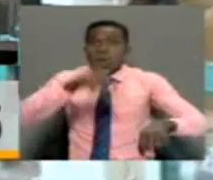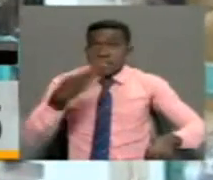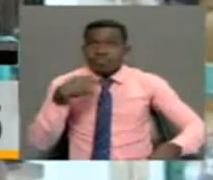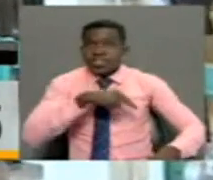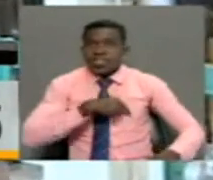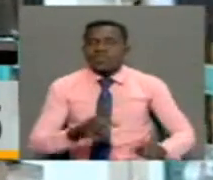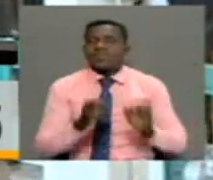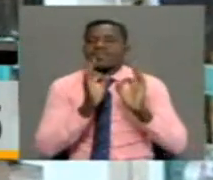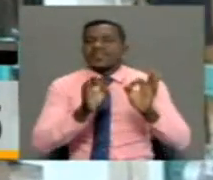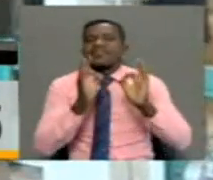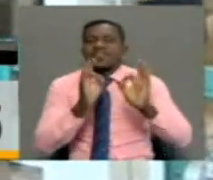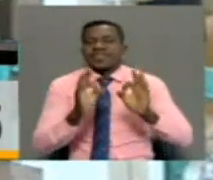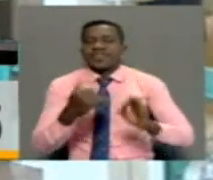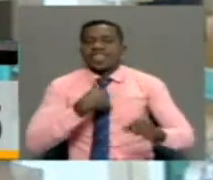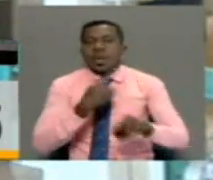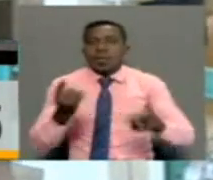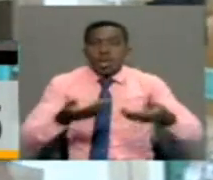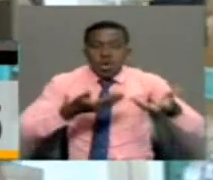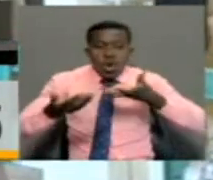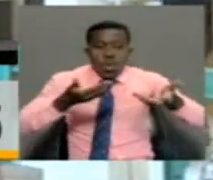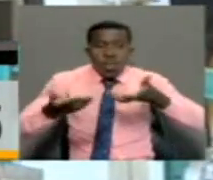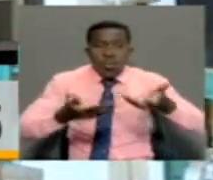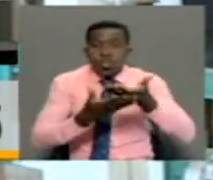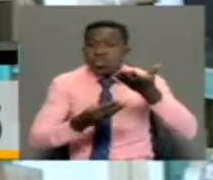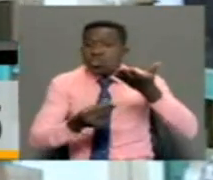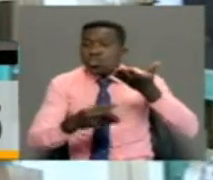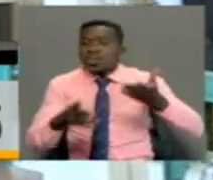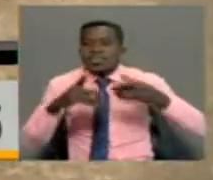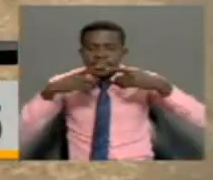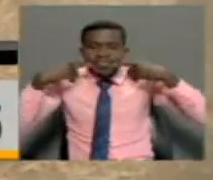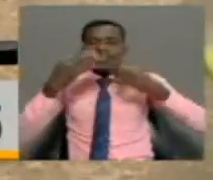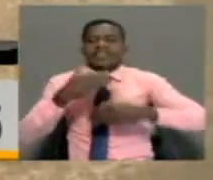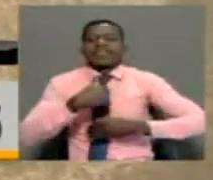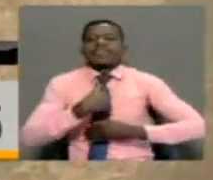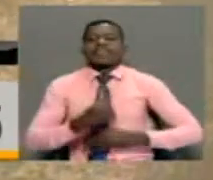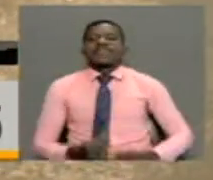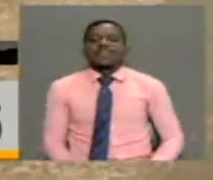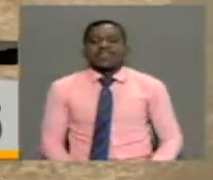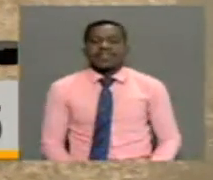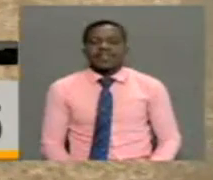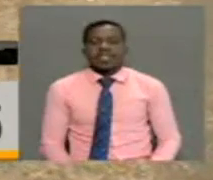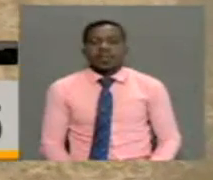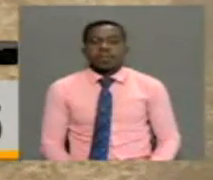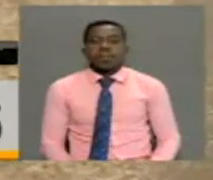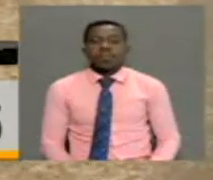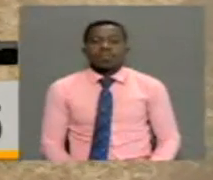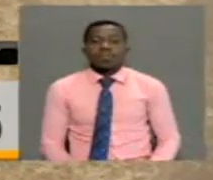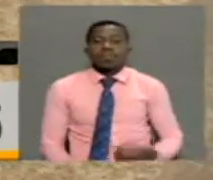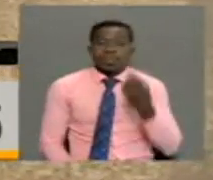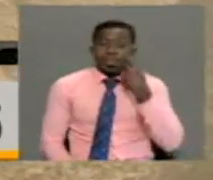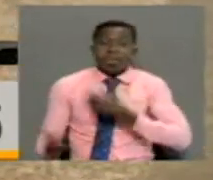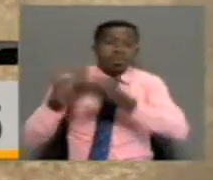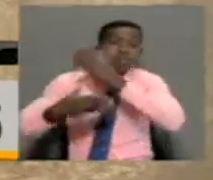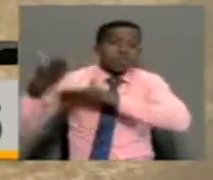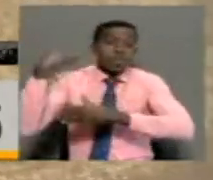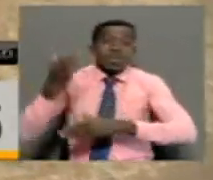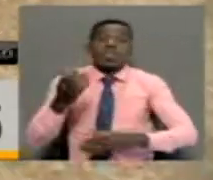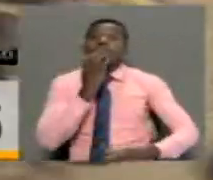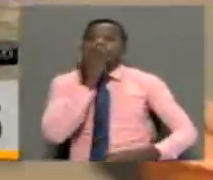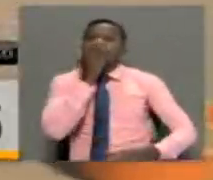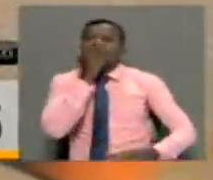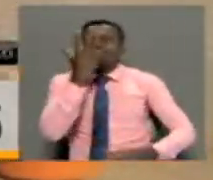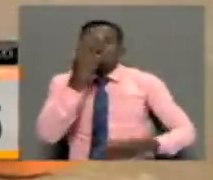fruto da farinha que vem da nossa produção. É muita alegria. Lá vão os tempos em que a produção estragava-se por falta de mercado